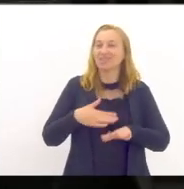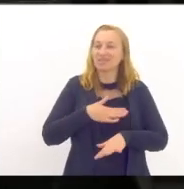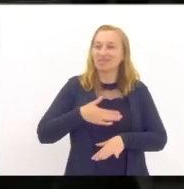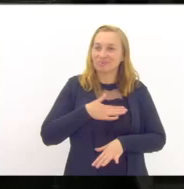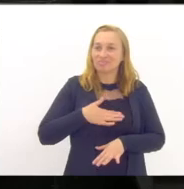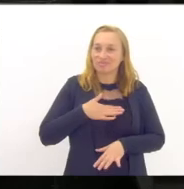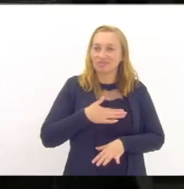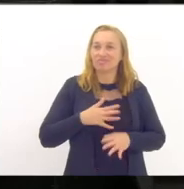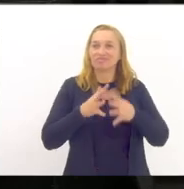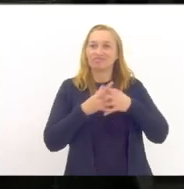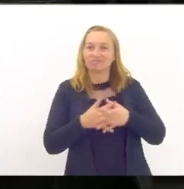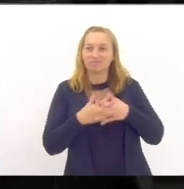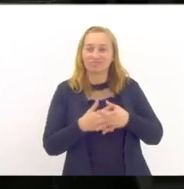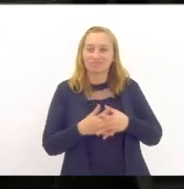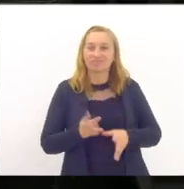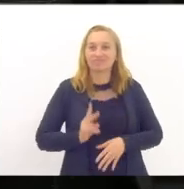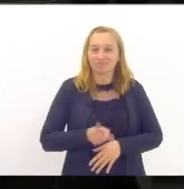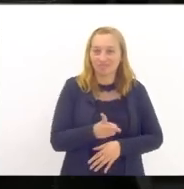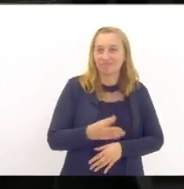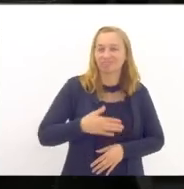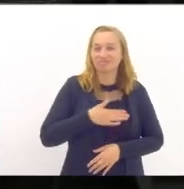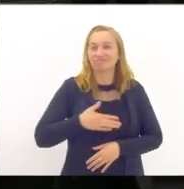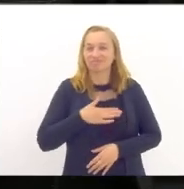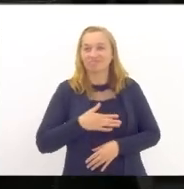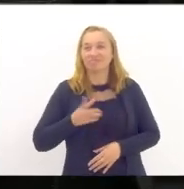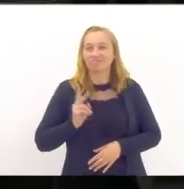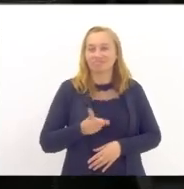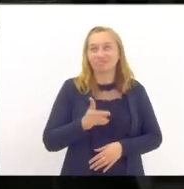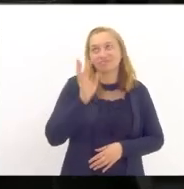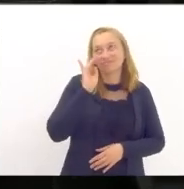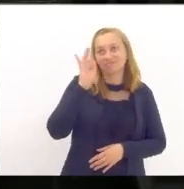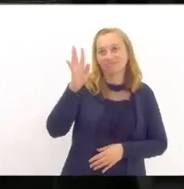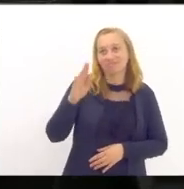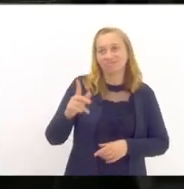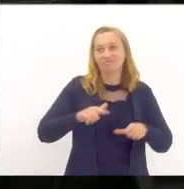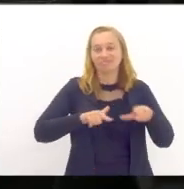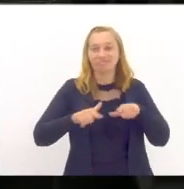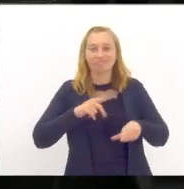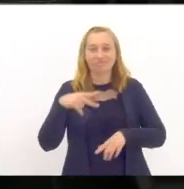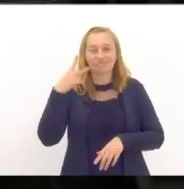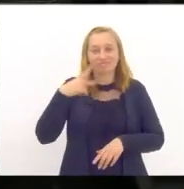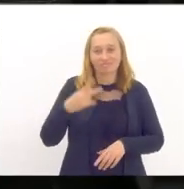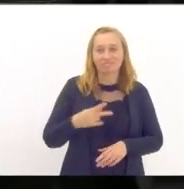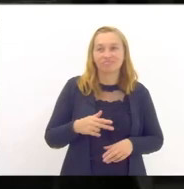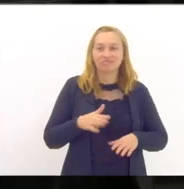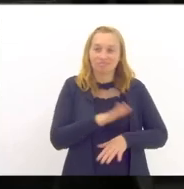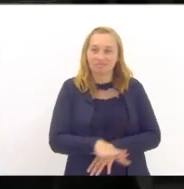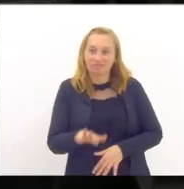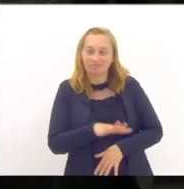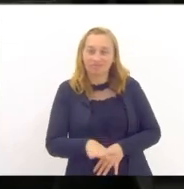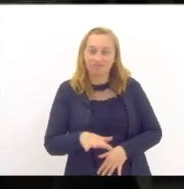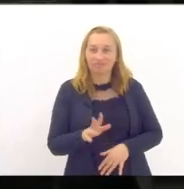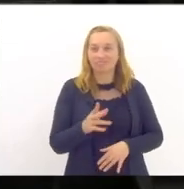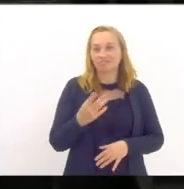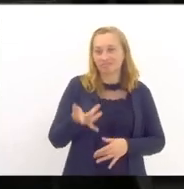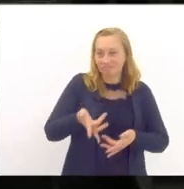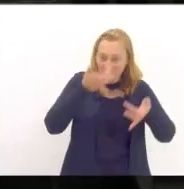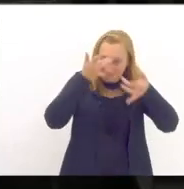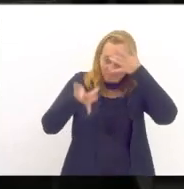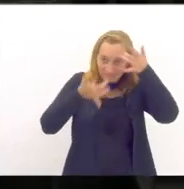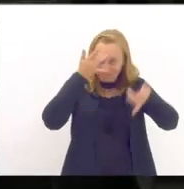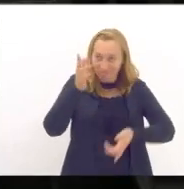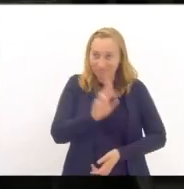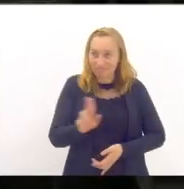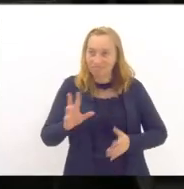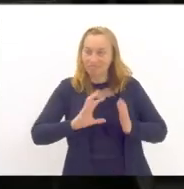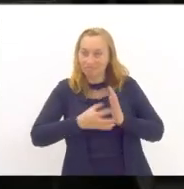Eu gosto dessa confusão. Sempre gostei e sempre sonhei trabalhar com política. Como criança, decorava nomes e números dos